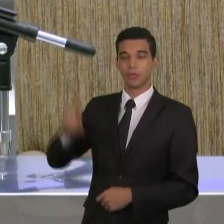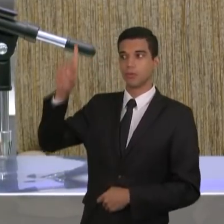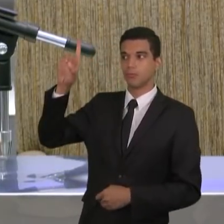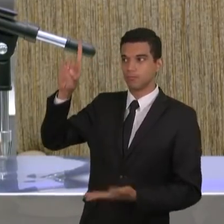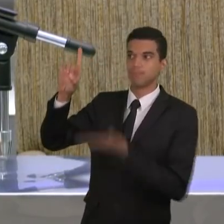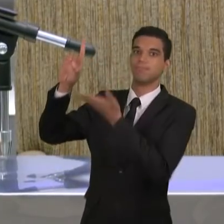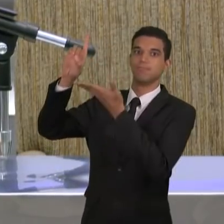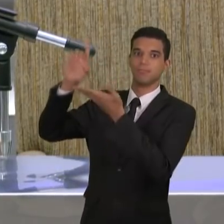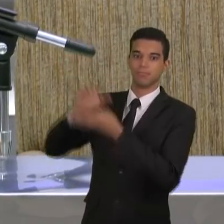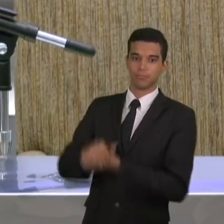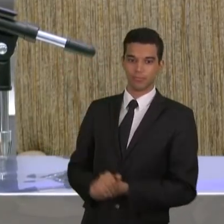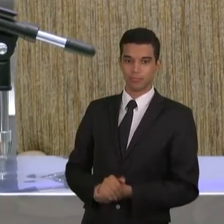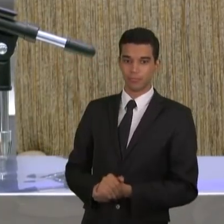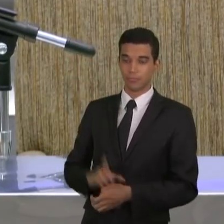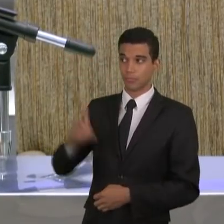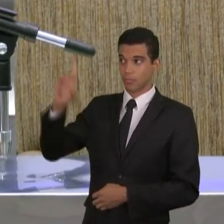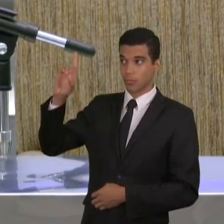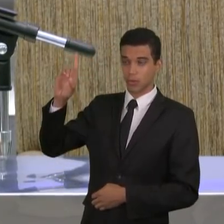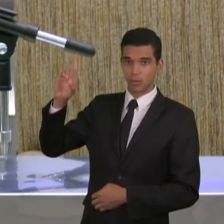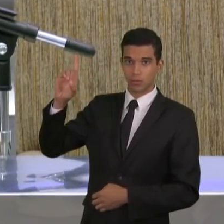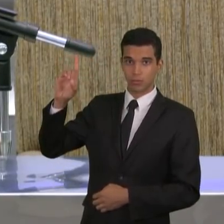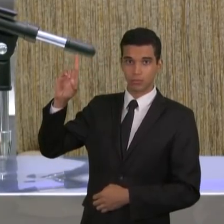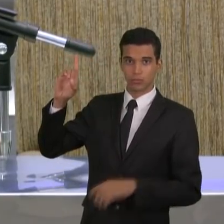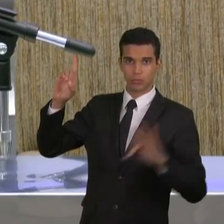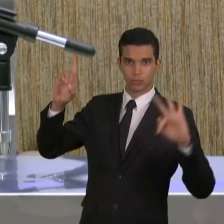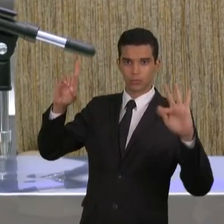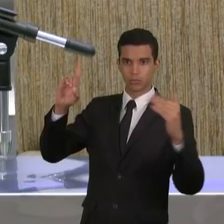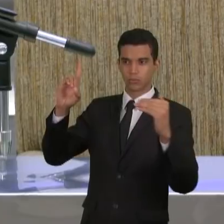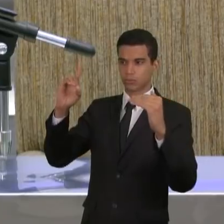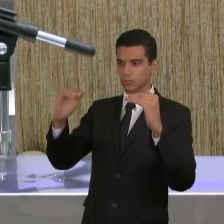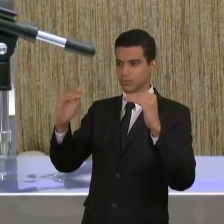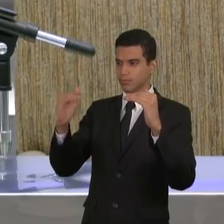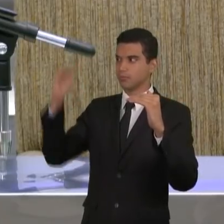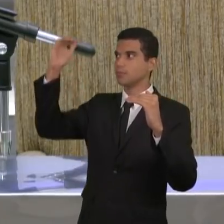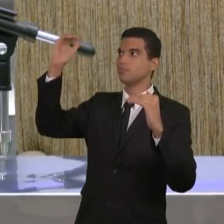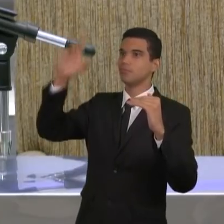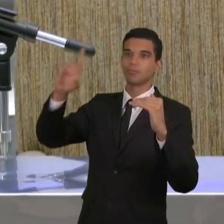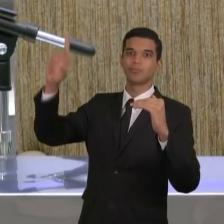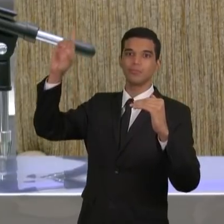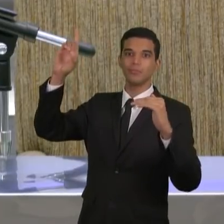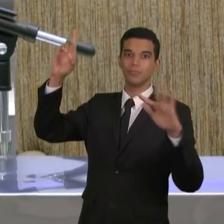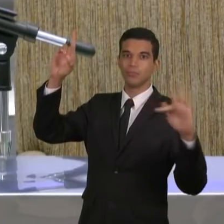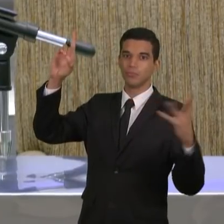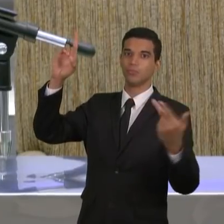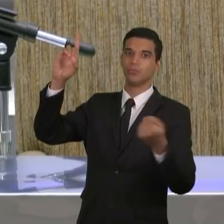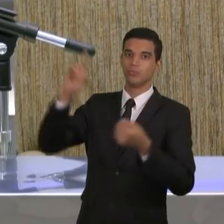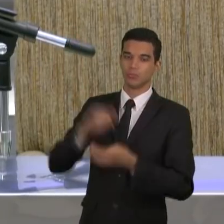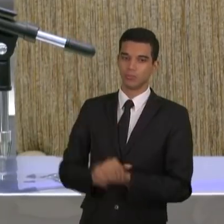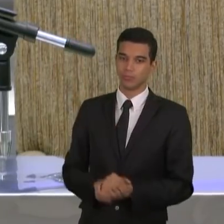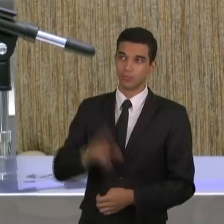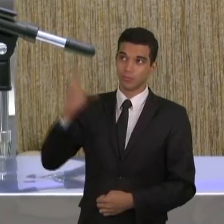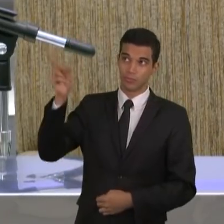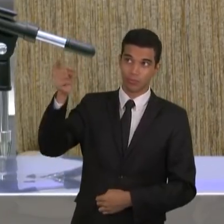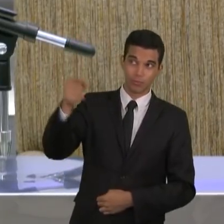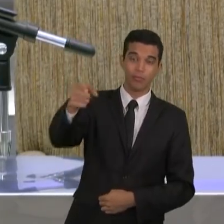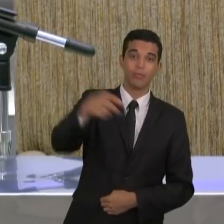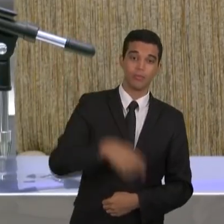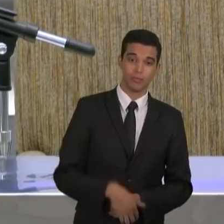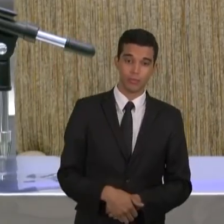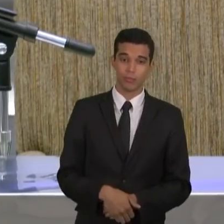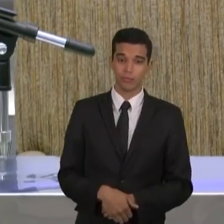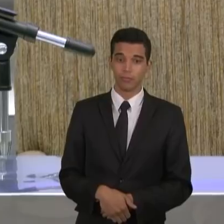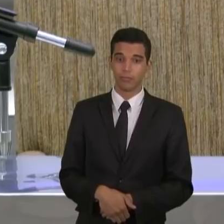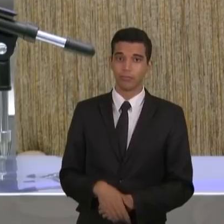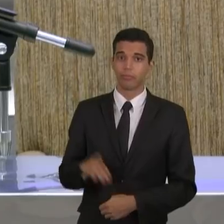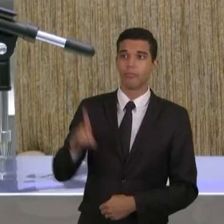a Deus é soberano a Deus é eterno E nele não há